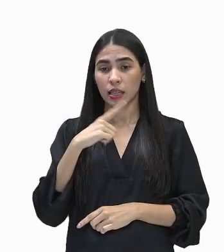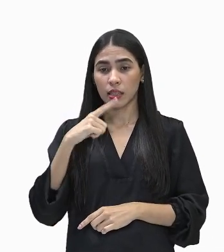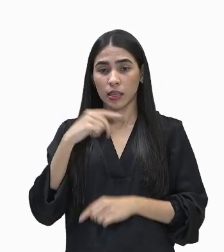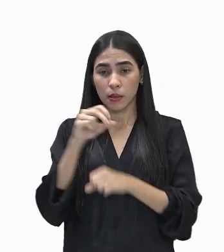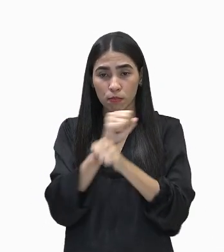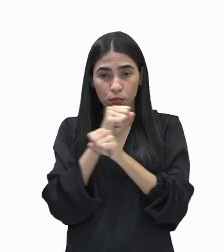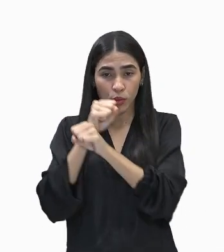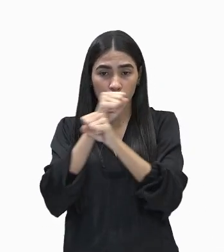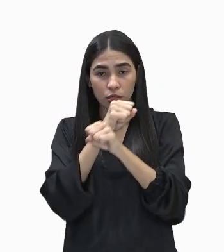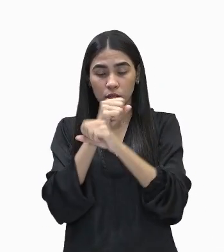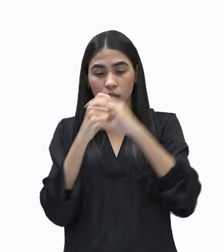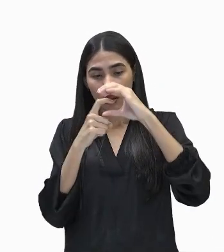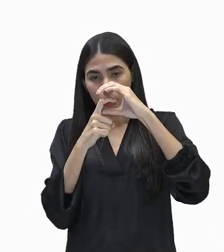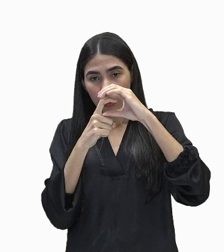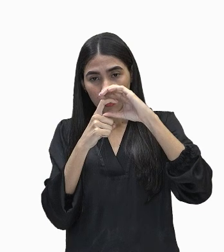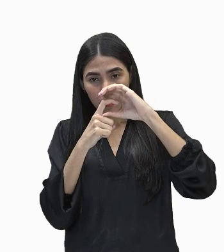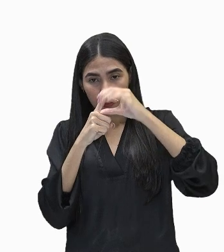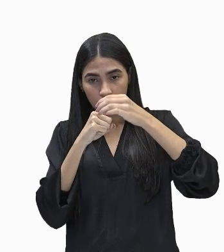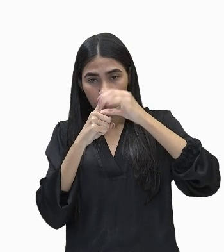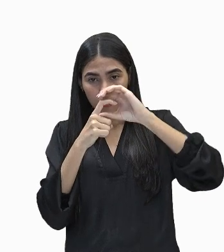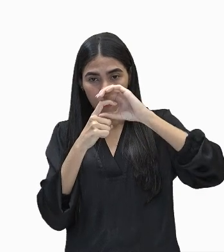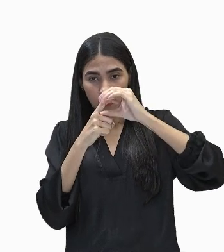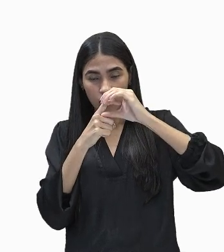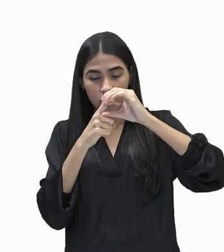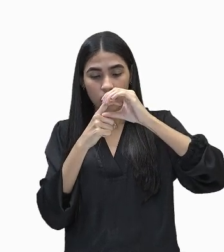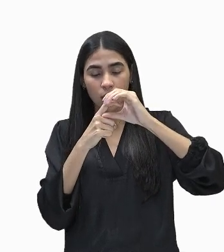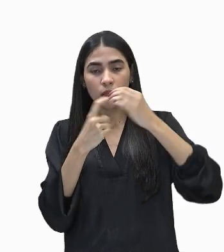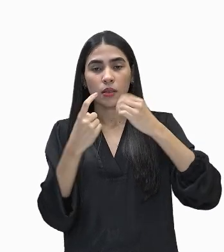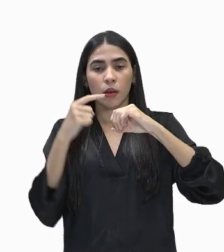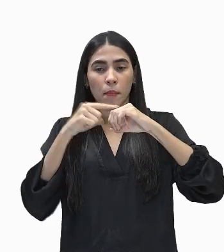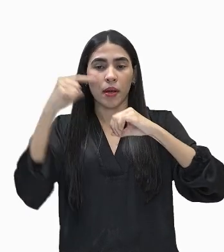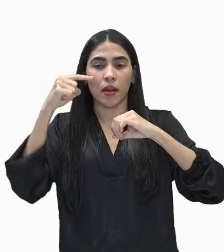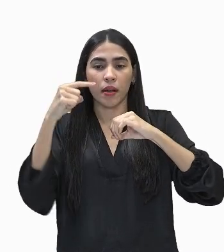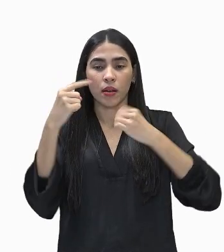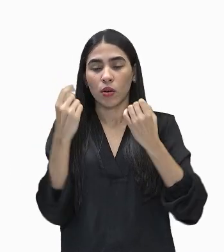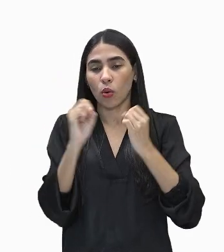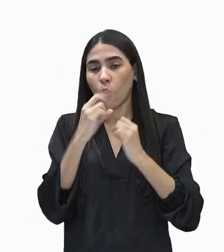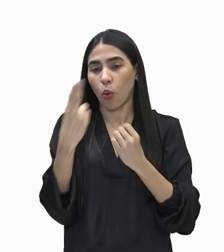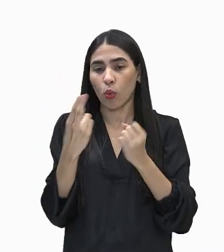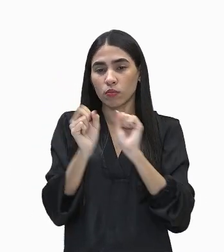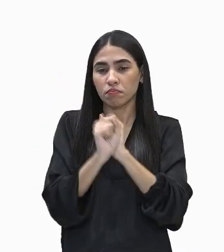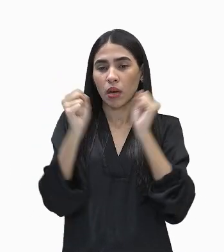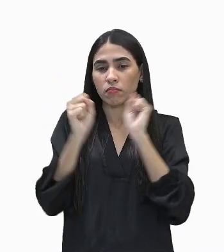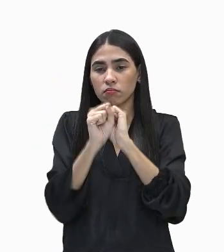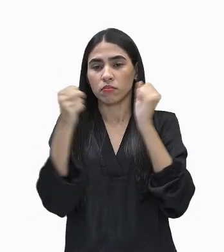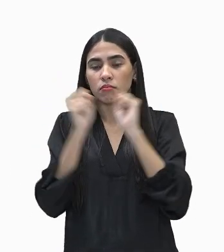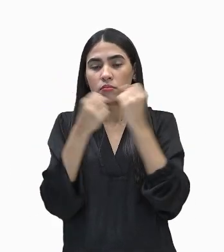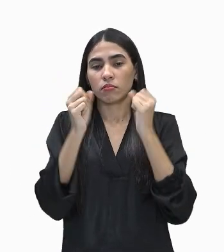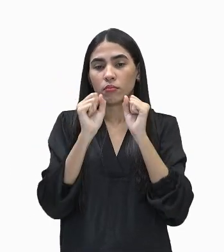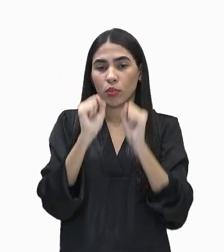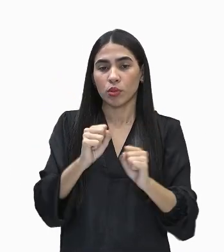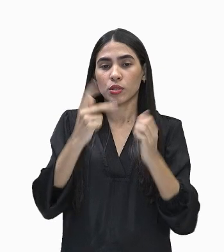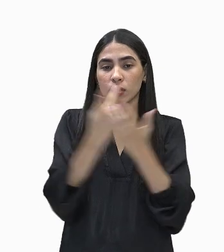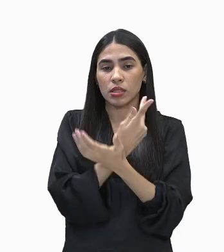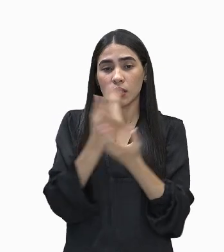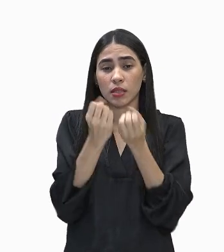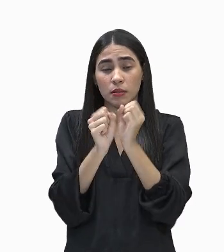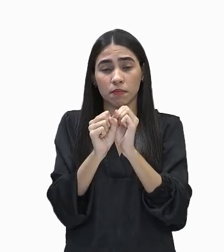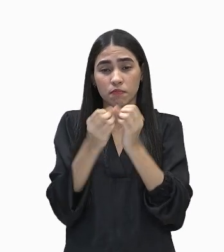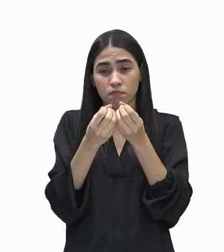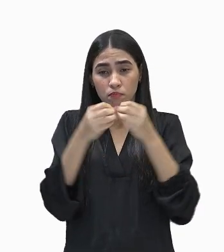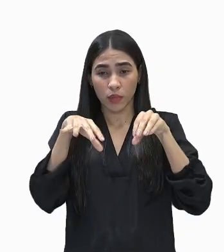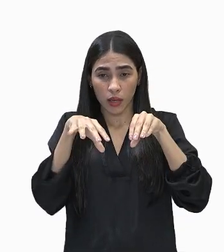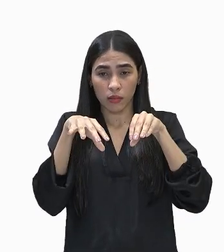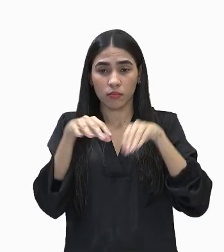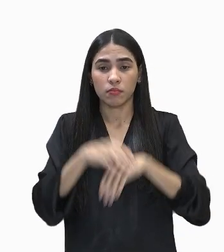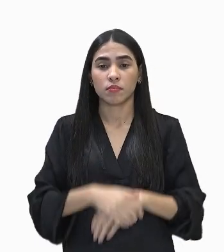de protegê-lo, por exemplo, de choques, de impactos mecânicos que possam ocorrer com o ovo,